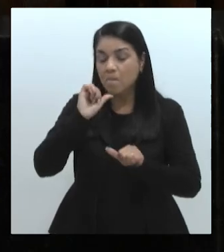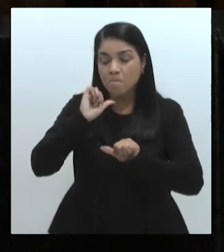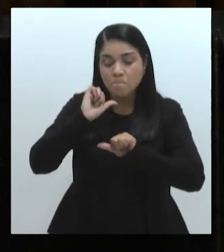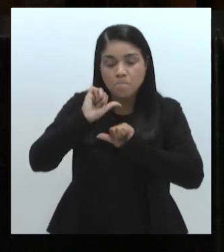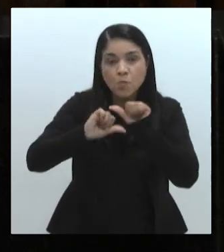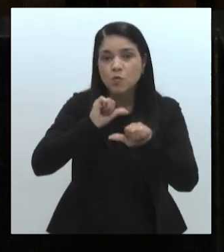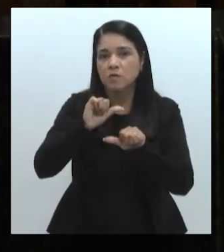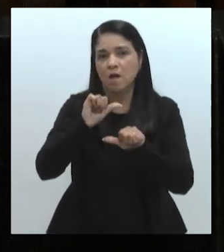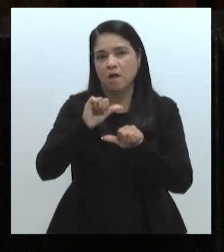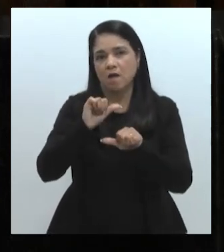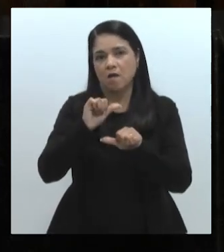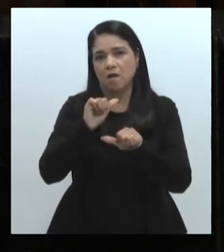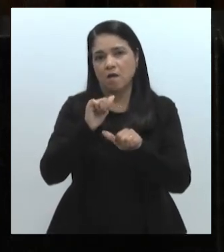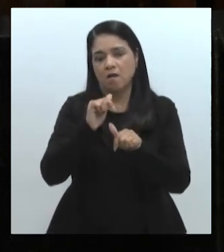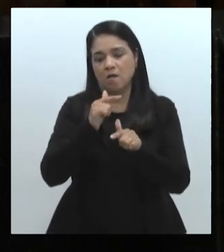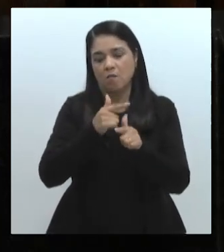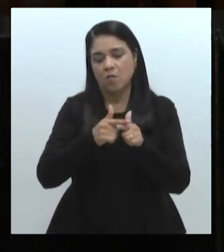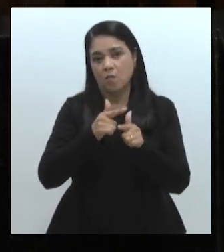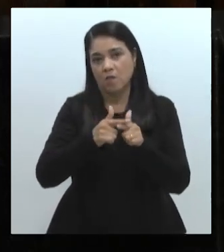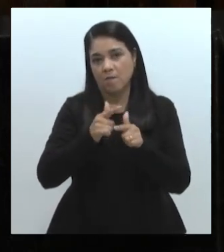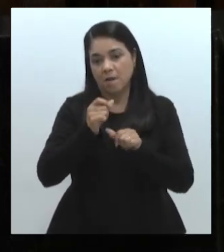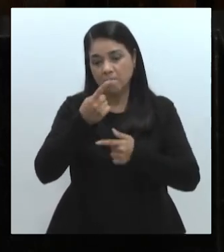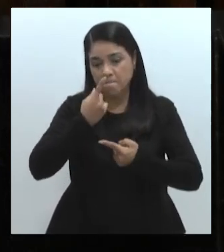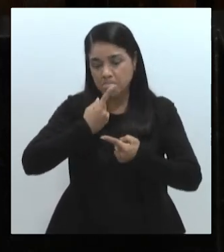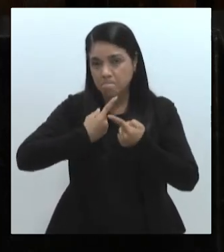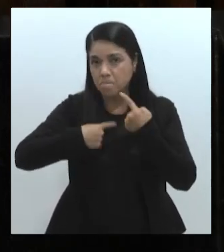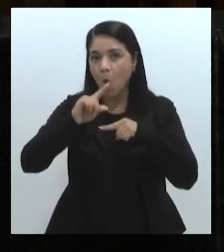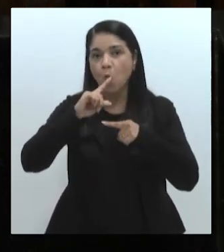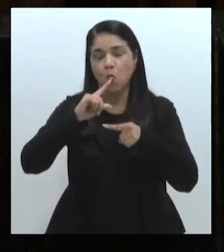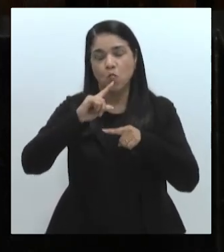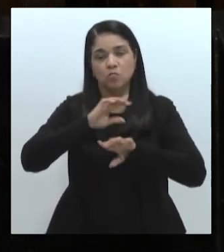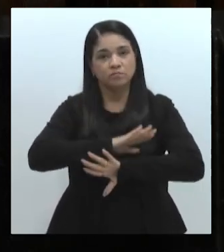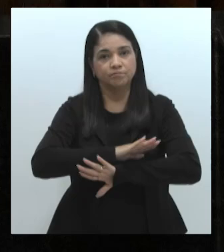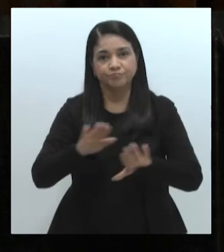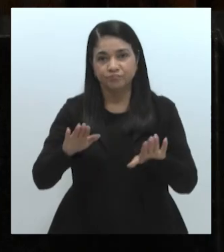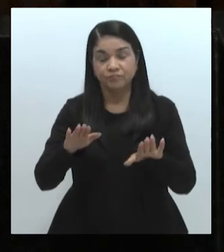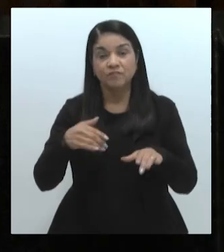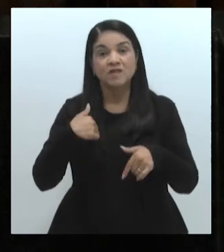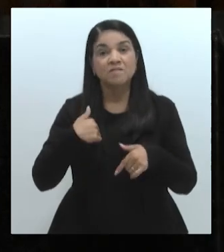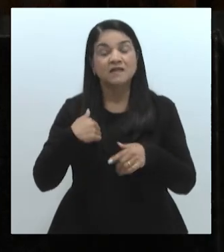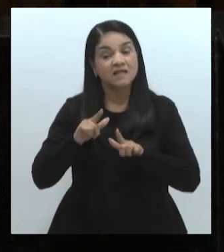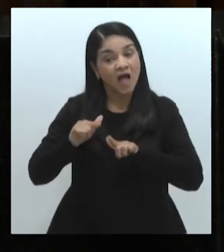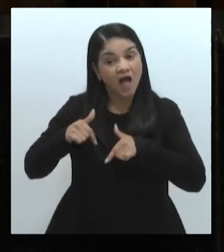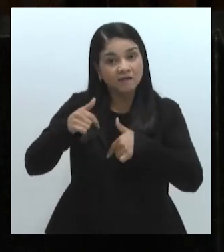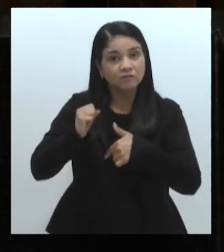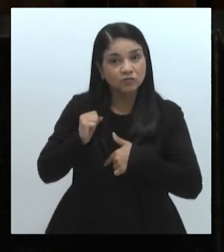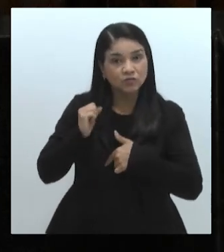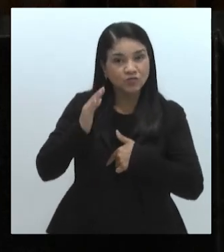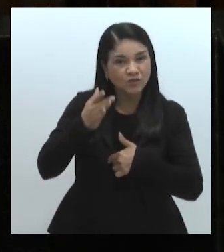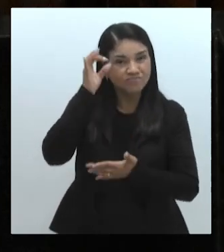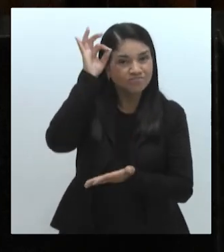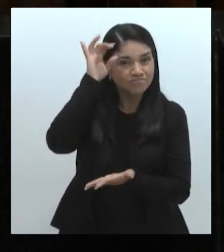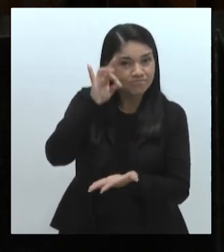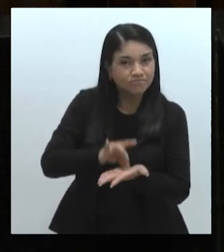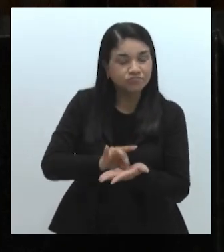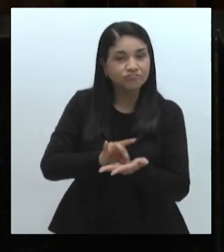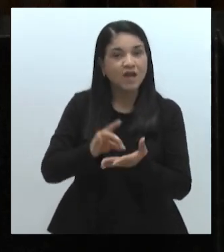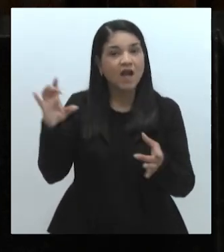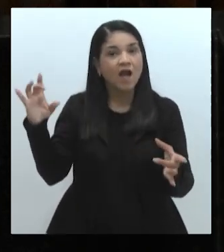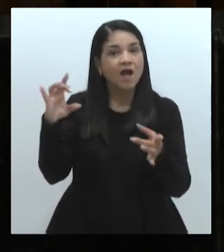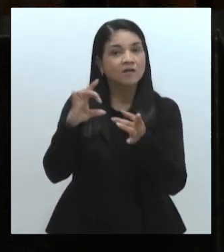problema, mas de pensamento e de ações concretas que se associem